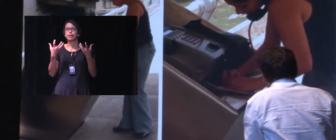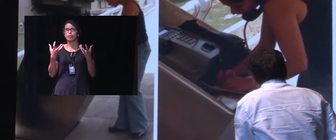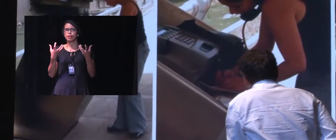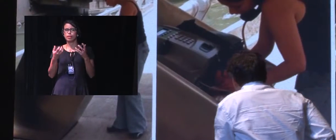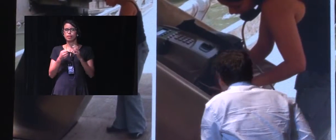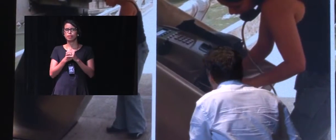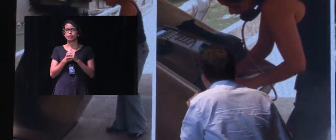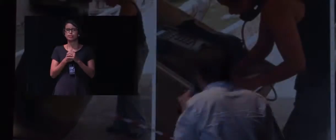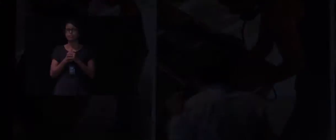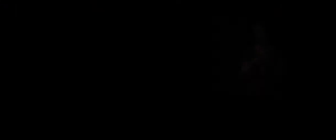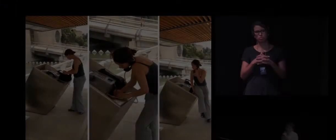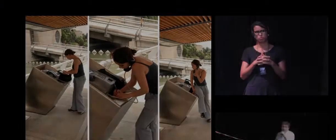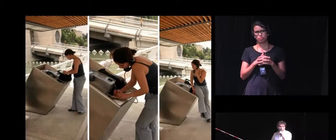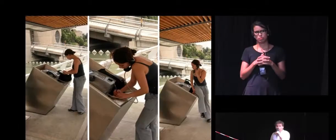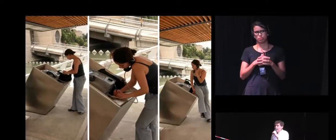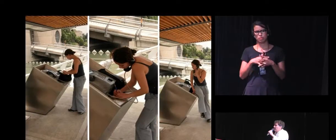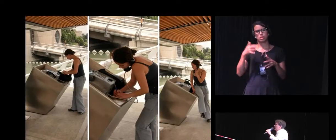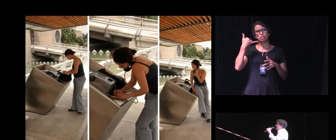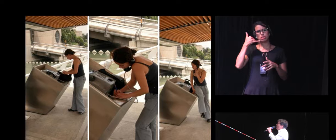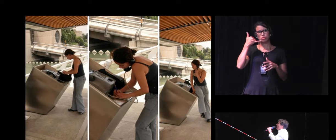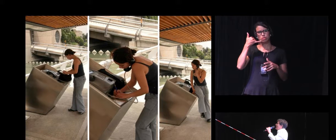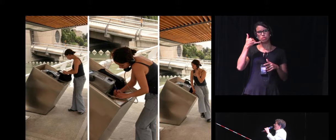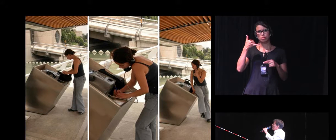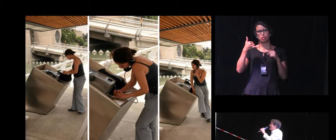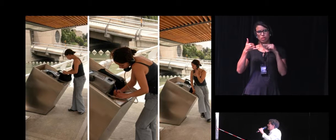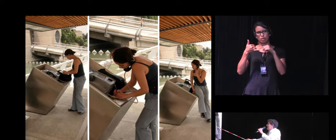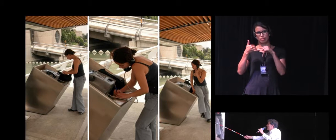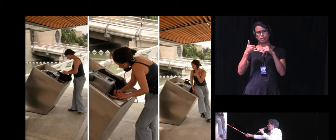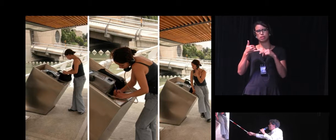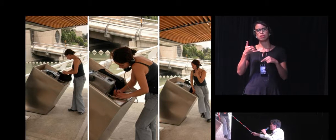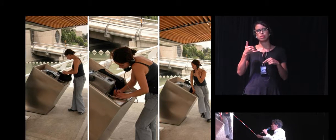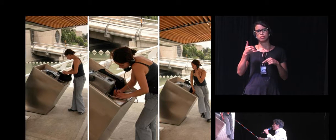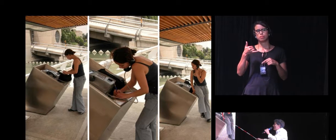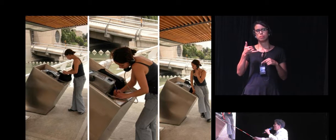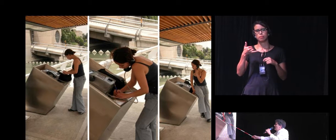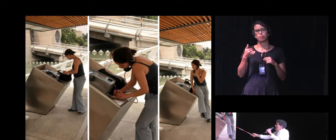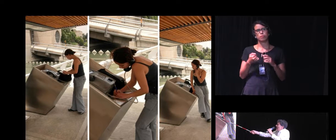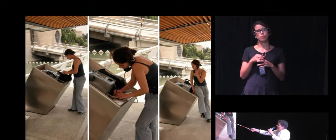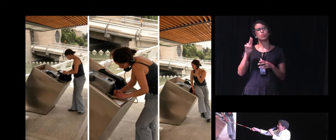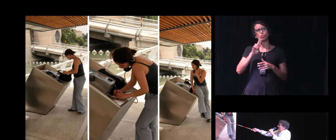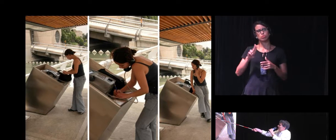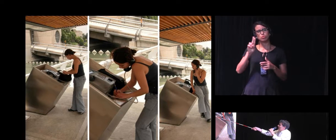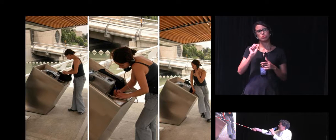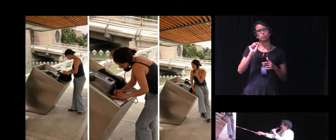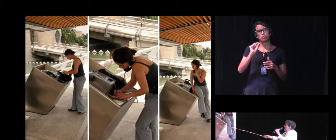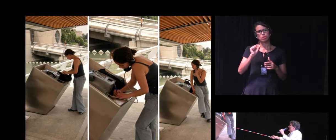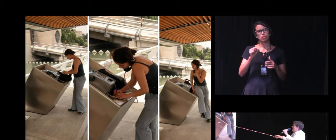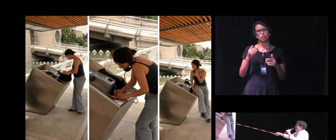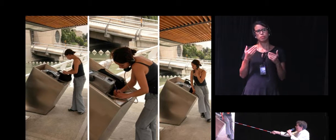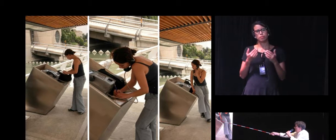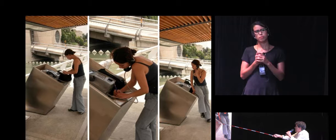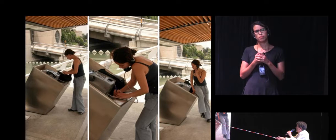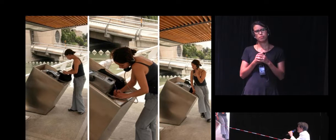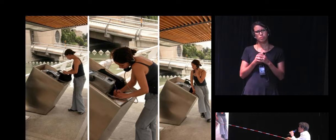cidade, os telefones públicos, por exemplo. O celular tem que tirado muito desses usos,